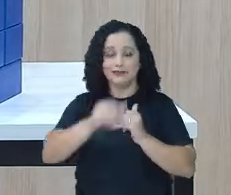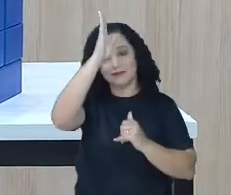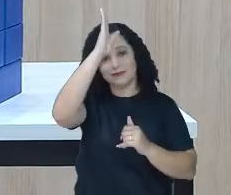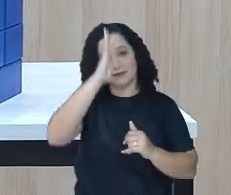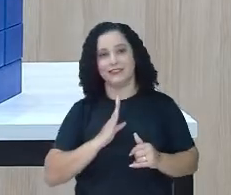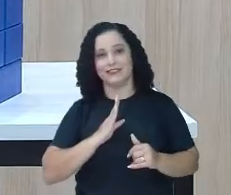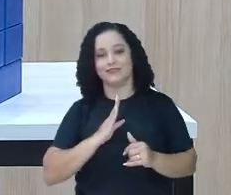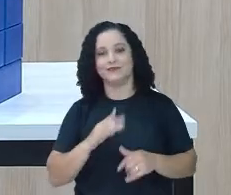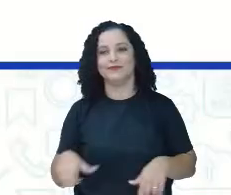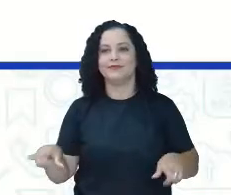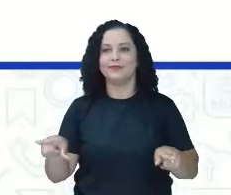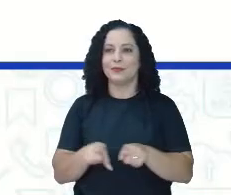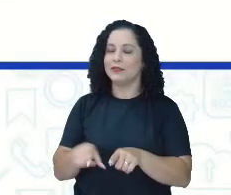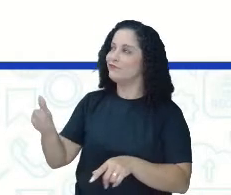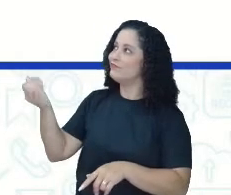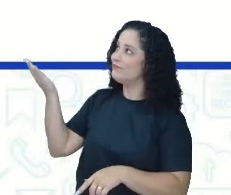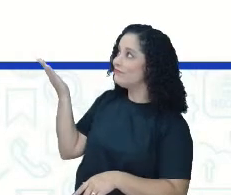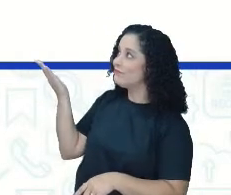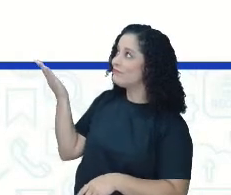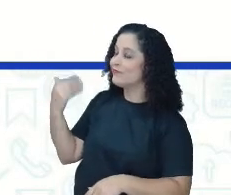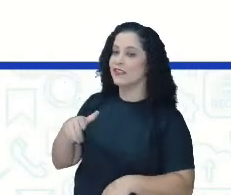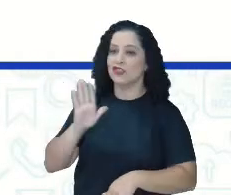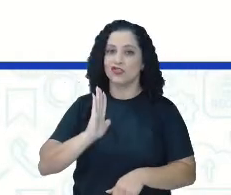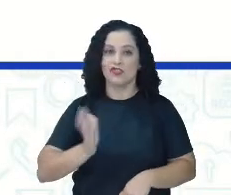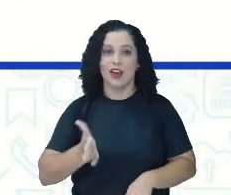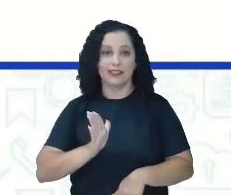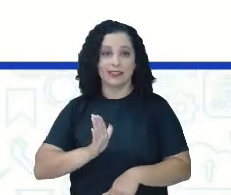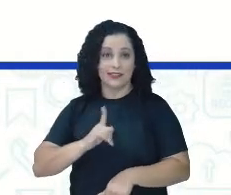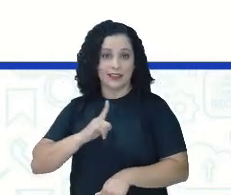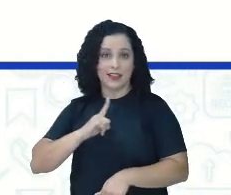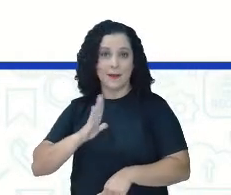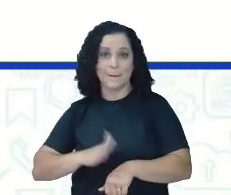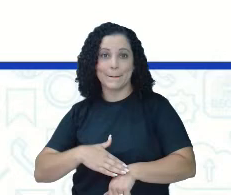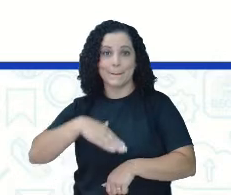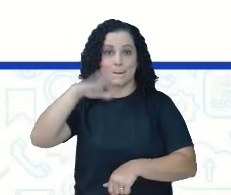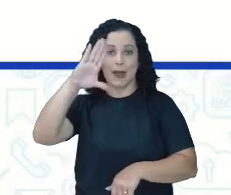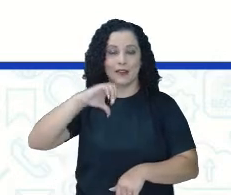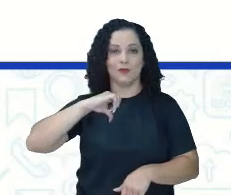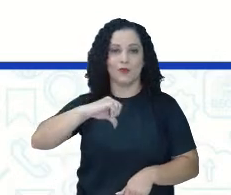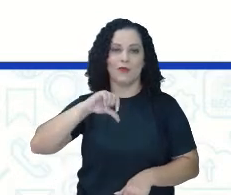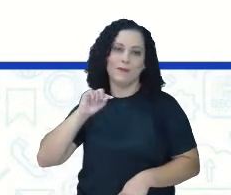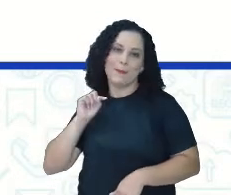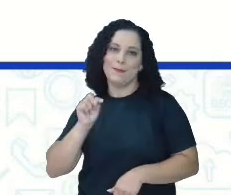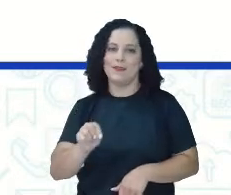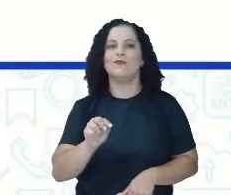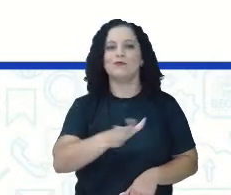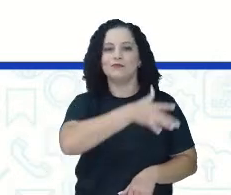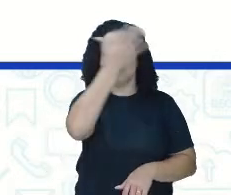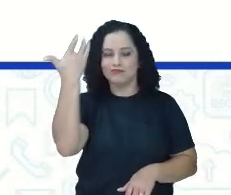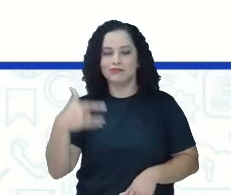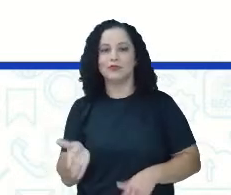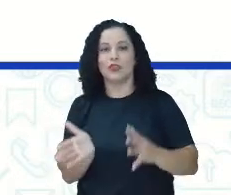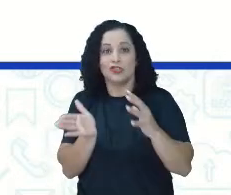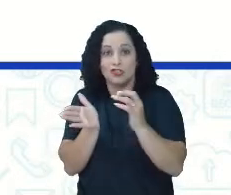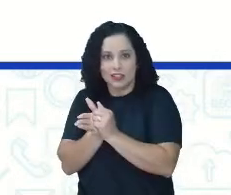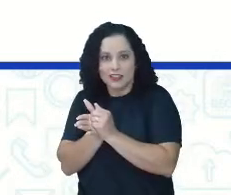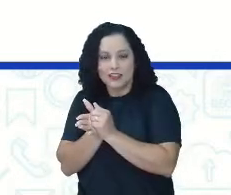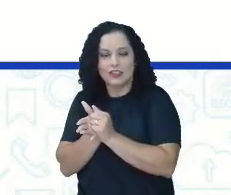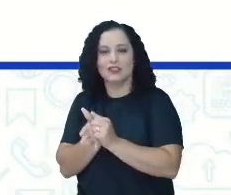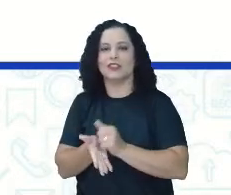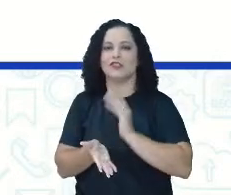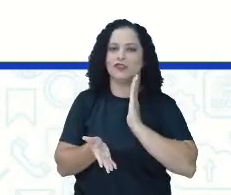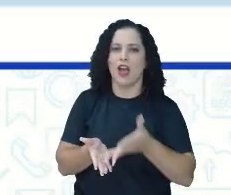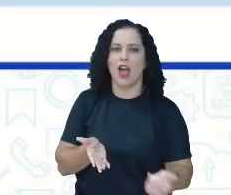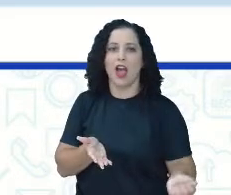carinha do nosso canal, ó. A gente já tá com mais de 9.000 inscritos, então tem bastante gente aí chegando para ficar aqui com a